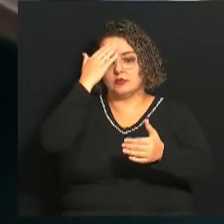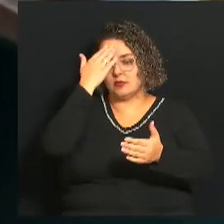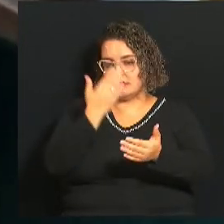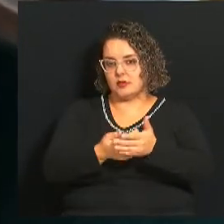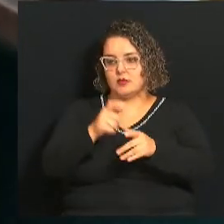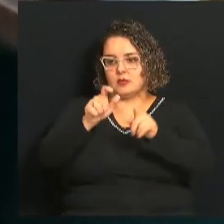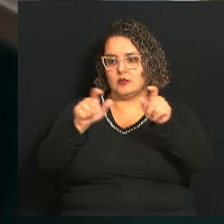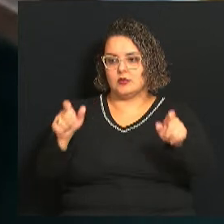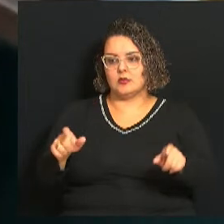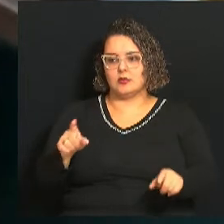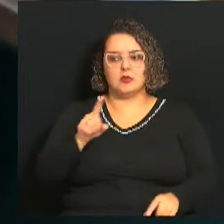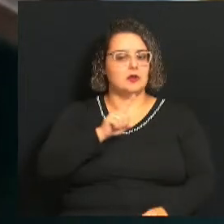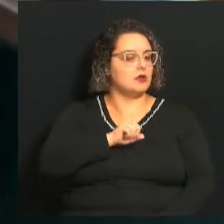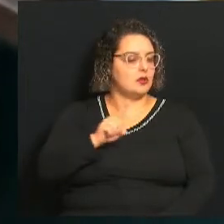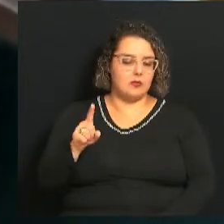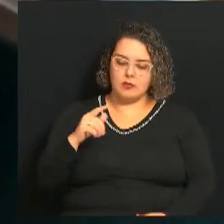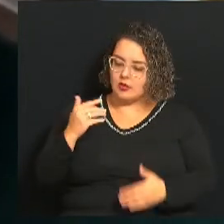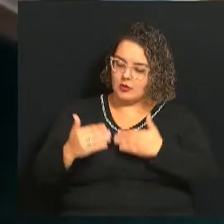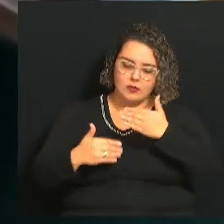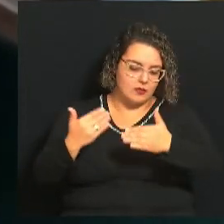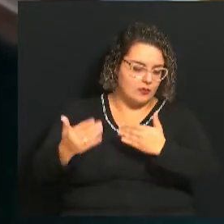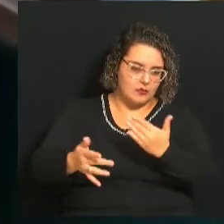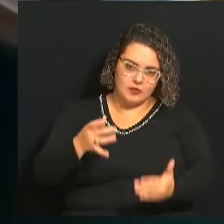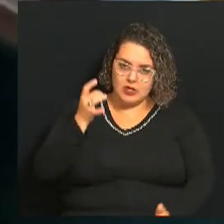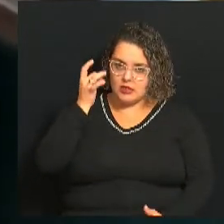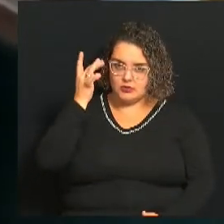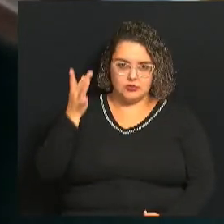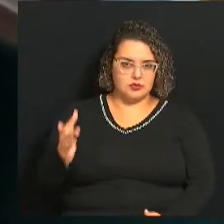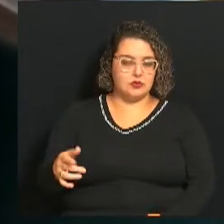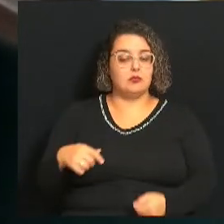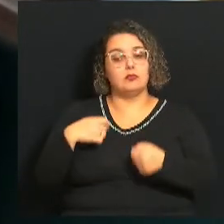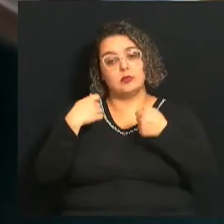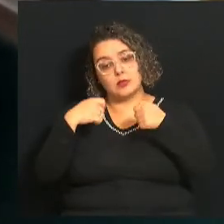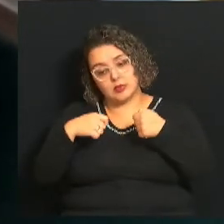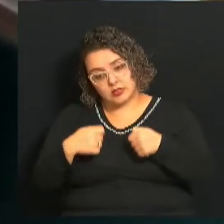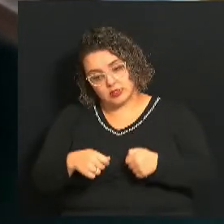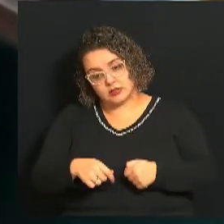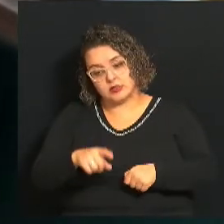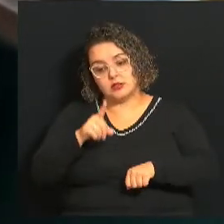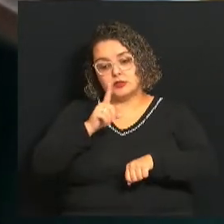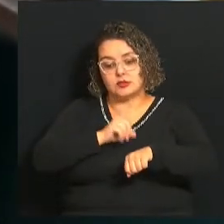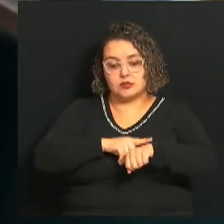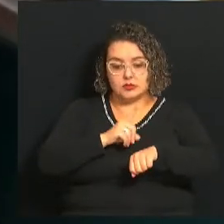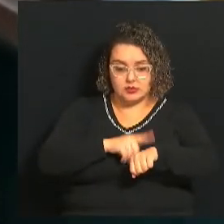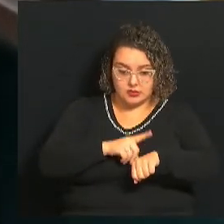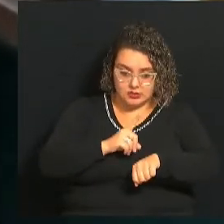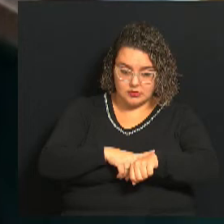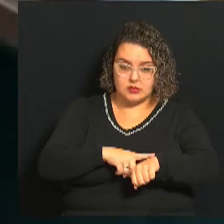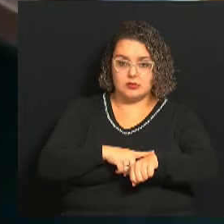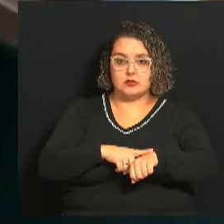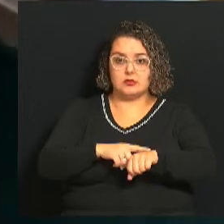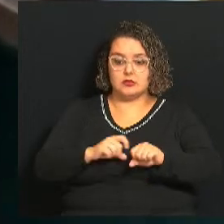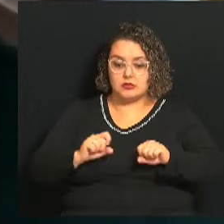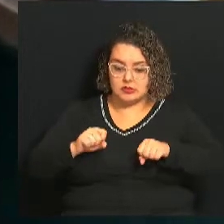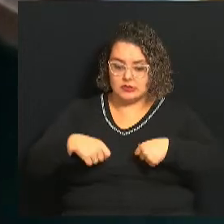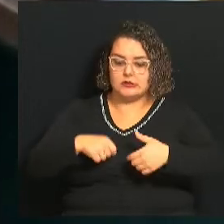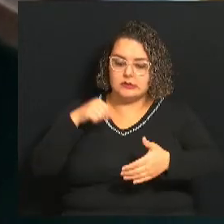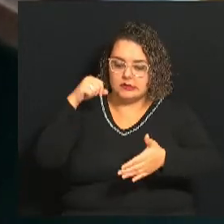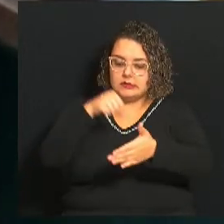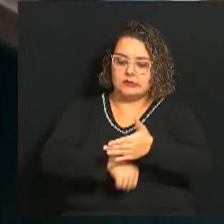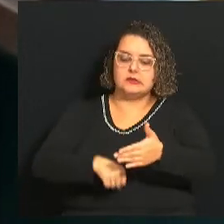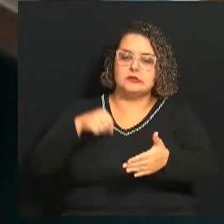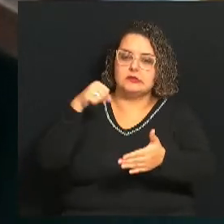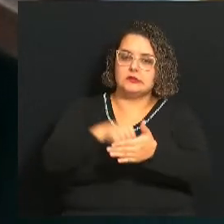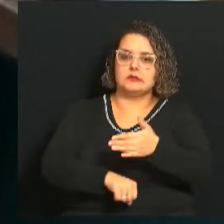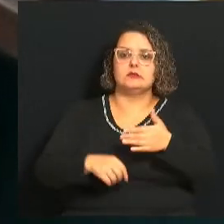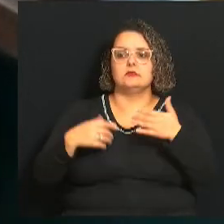processo fácil, precisa de tempo e de perseverança